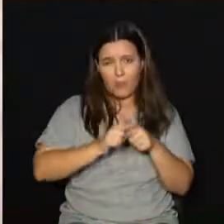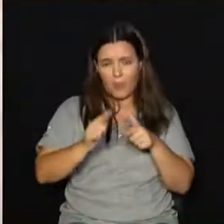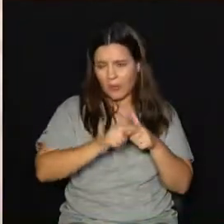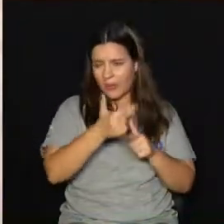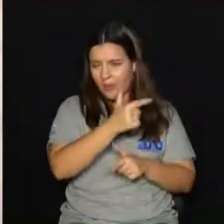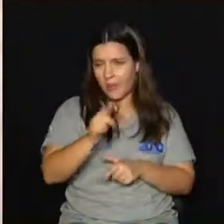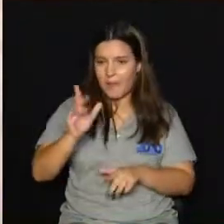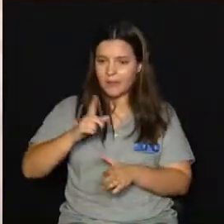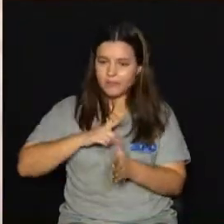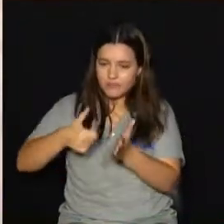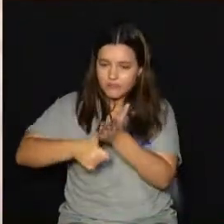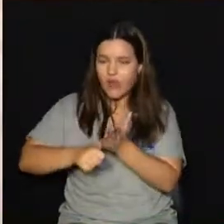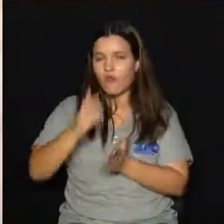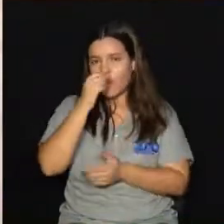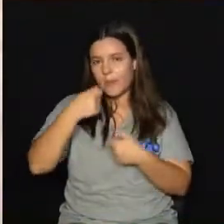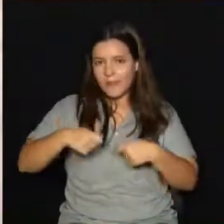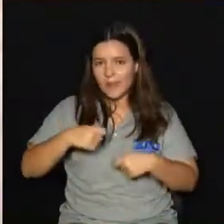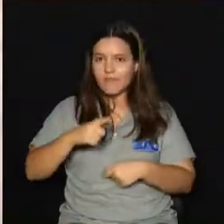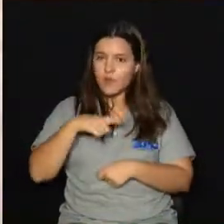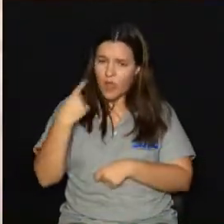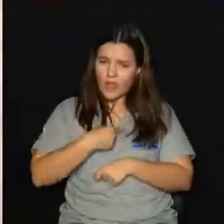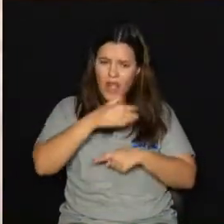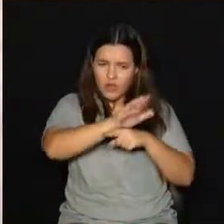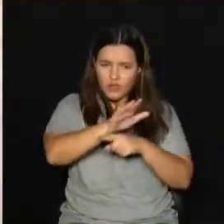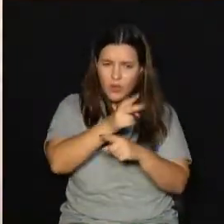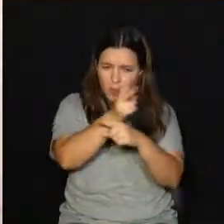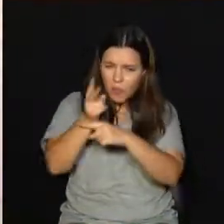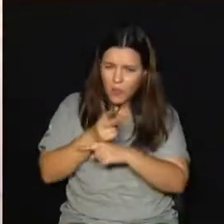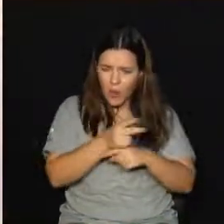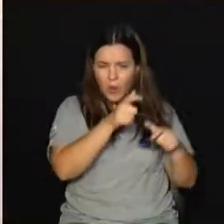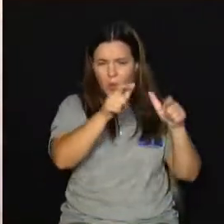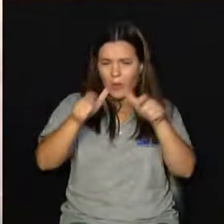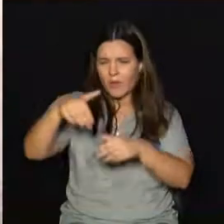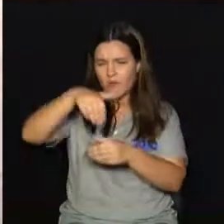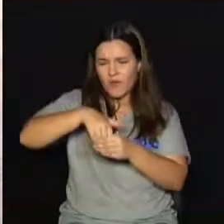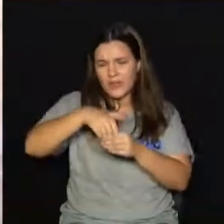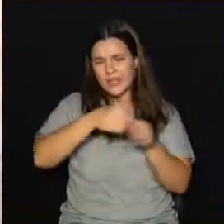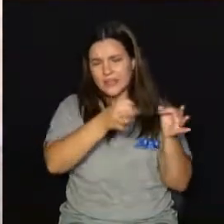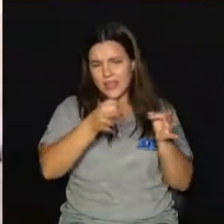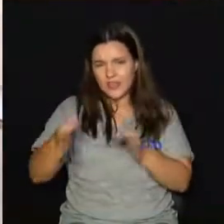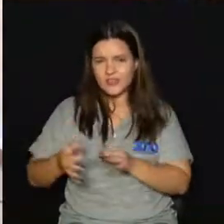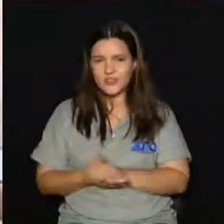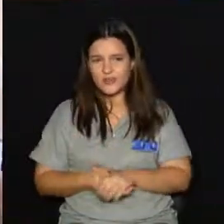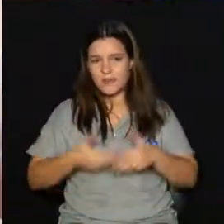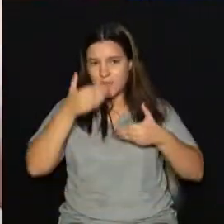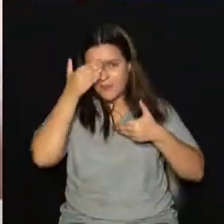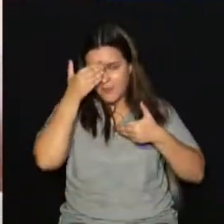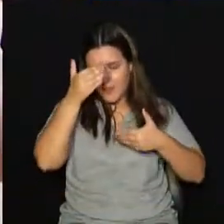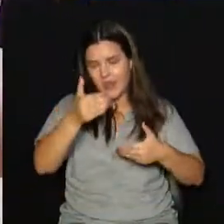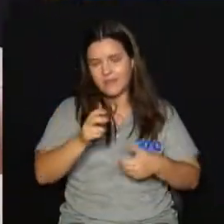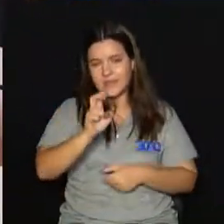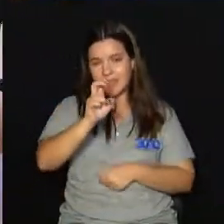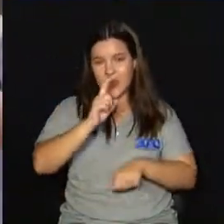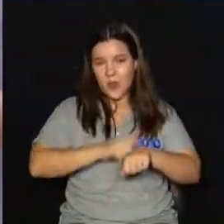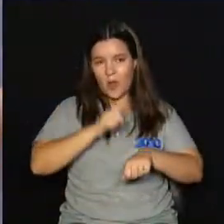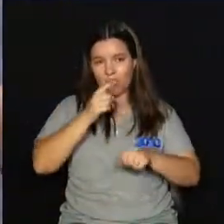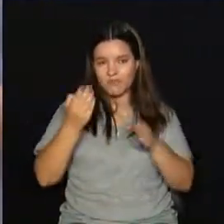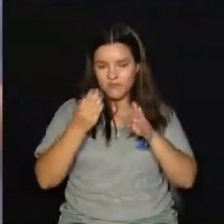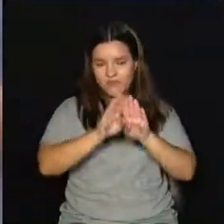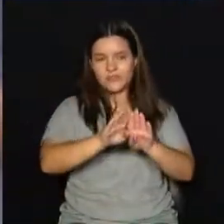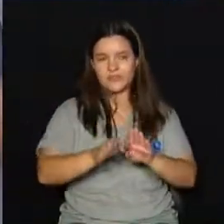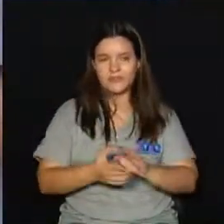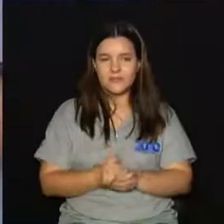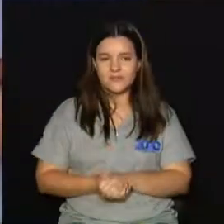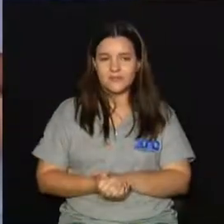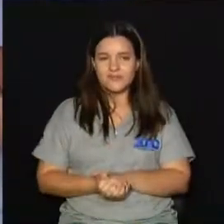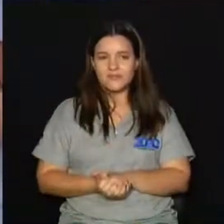local de votação dele, tudo certinho. Leonice, obrigada. E 5 horas, portões fechados. Com certeza.